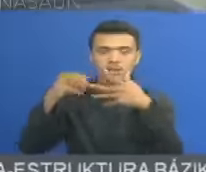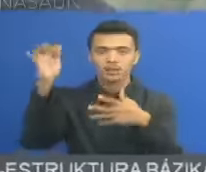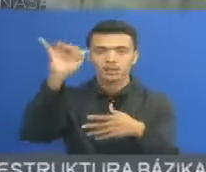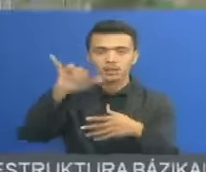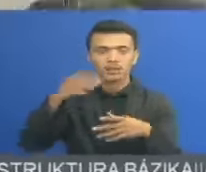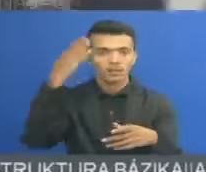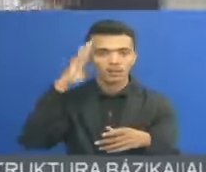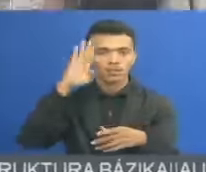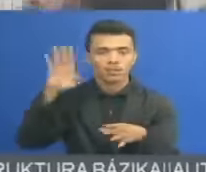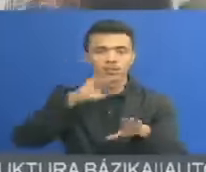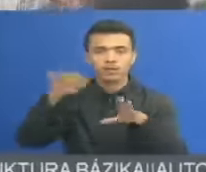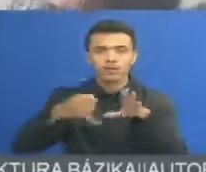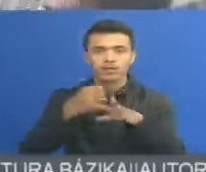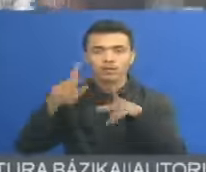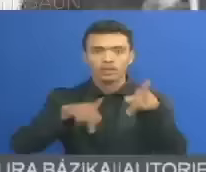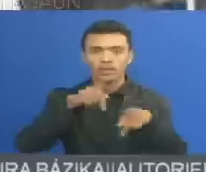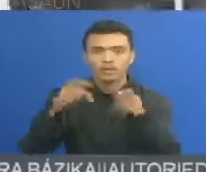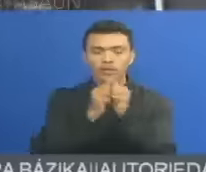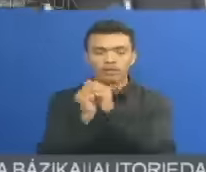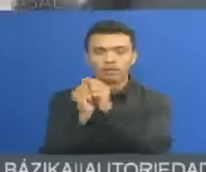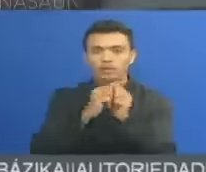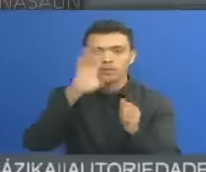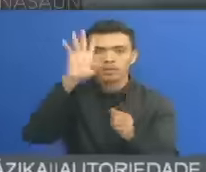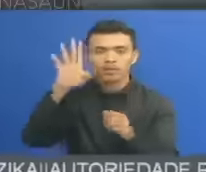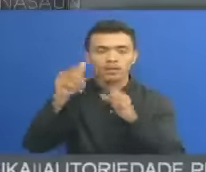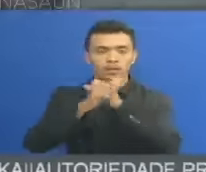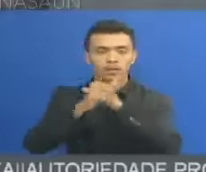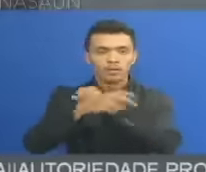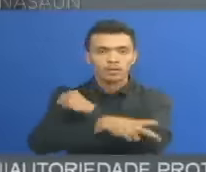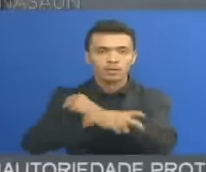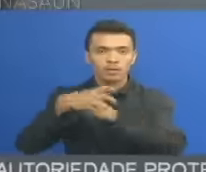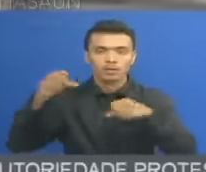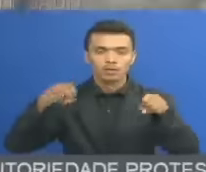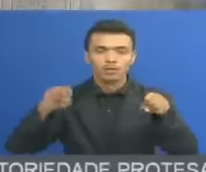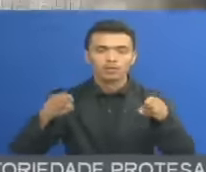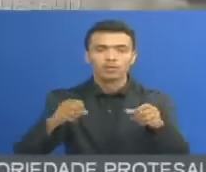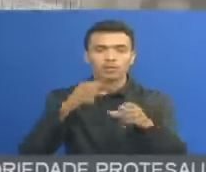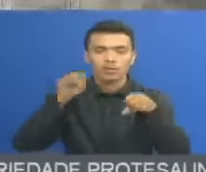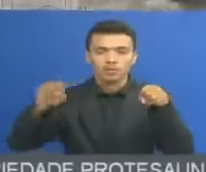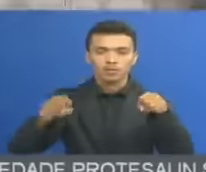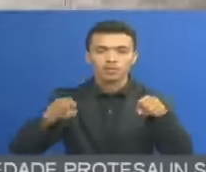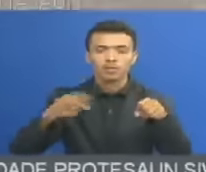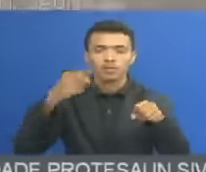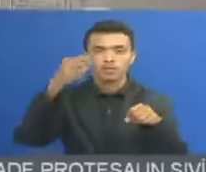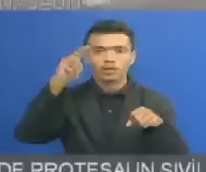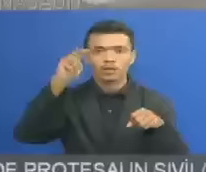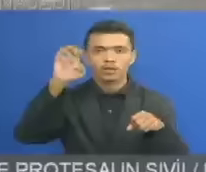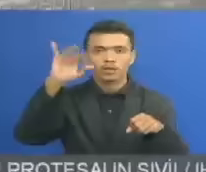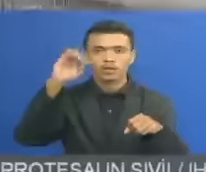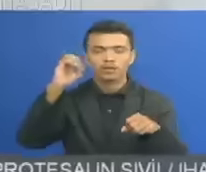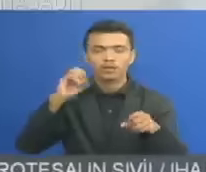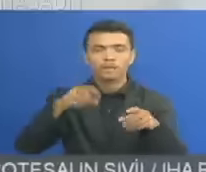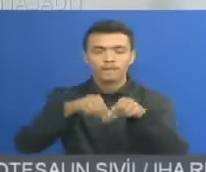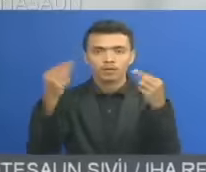desconfia e envolve Emma Hamutuk na enrat e a ação não que motor refere. Evidência motor Honda Genio, né? Equipa